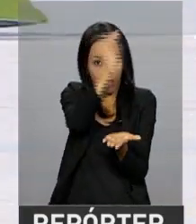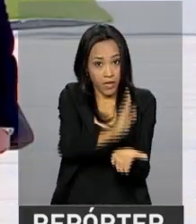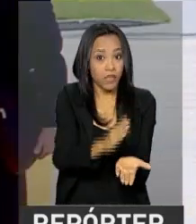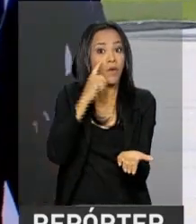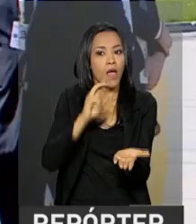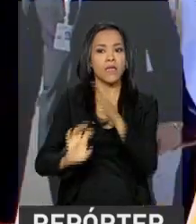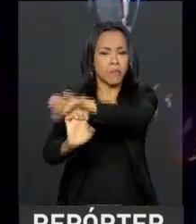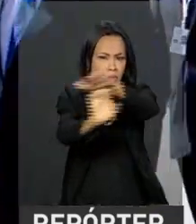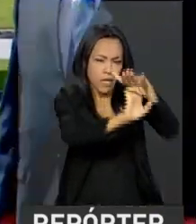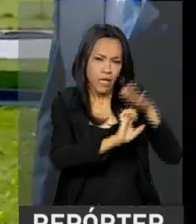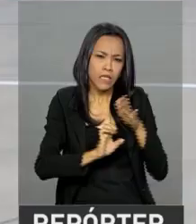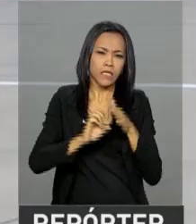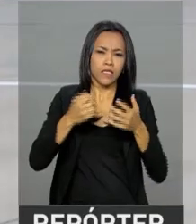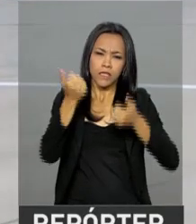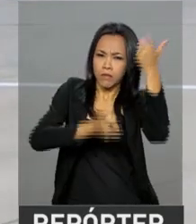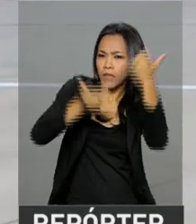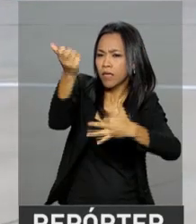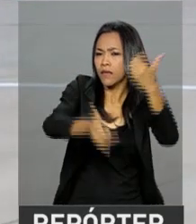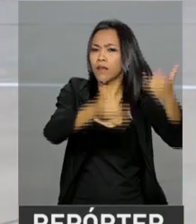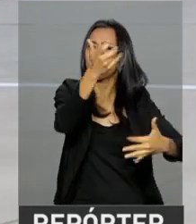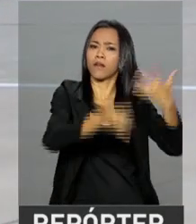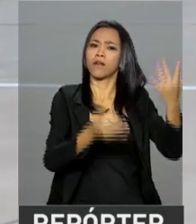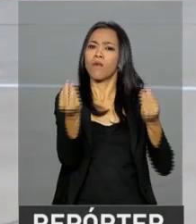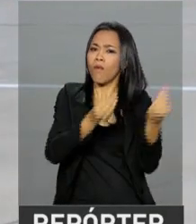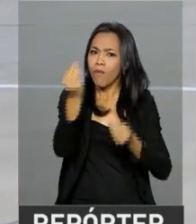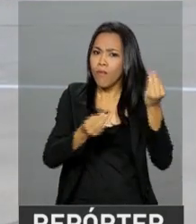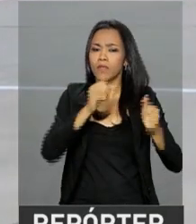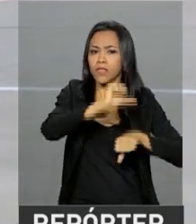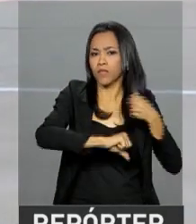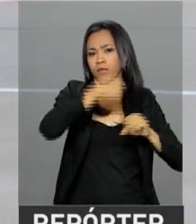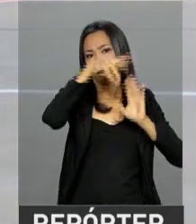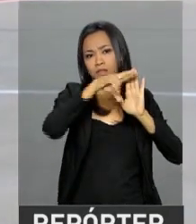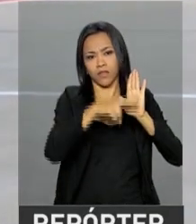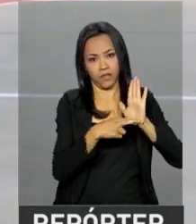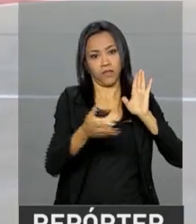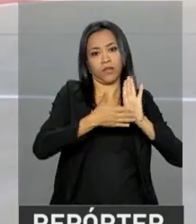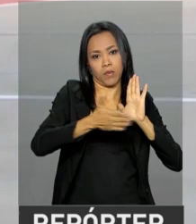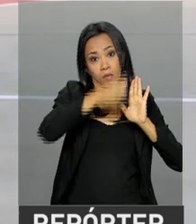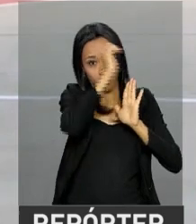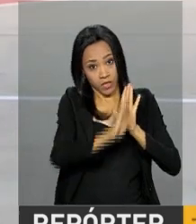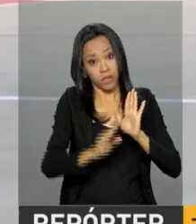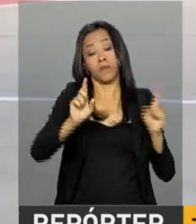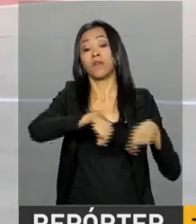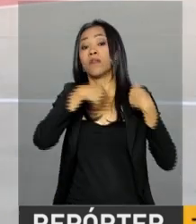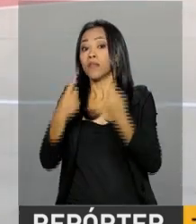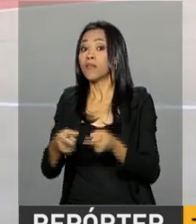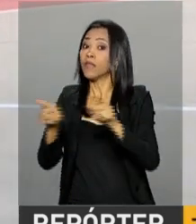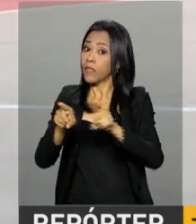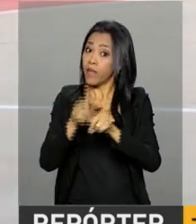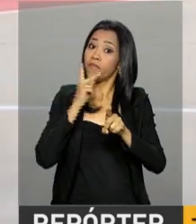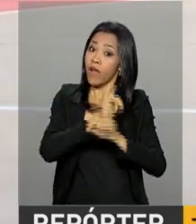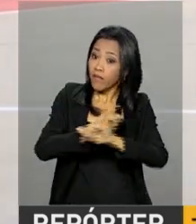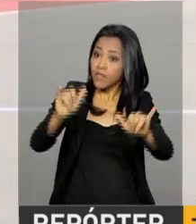investidores da Rússia as reformas de seu governo para impulsionar a economia brasileira e ainda reiterar a mensagem sobre o momento de